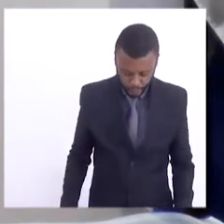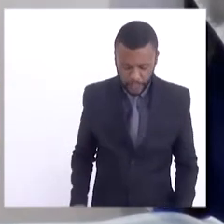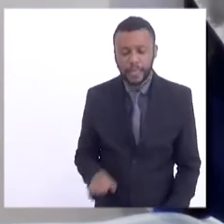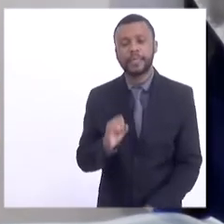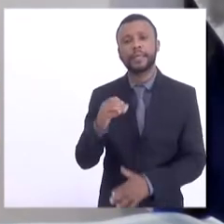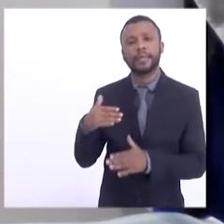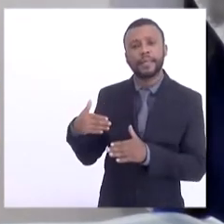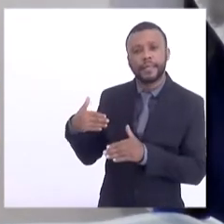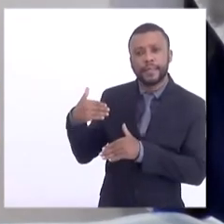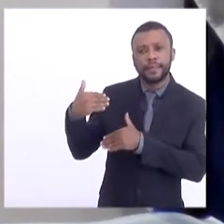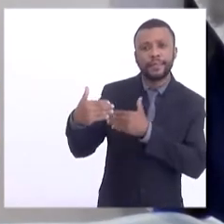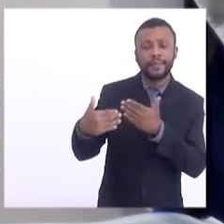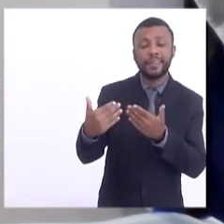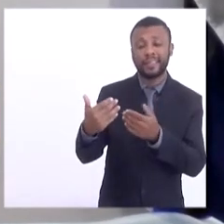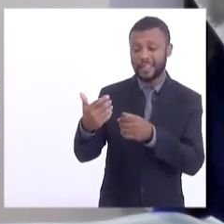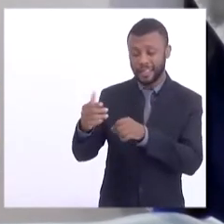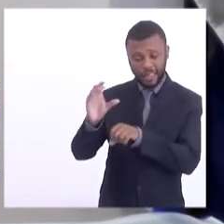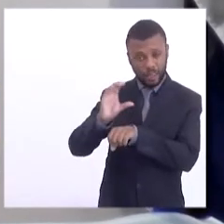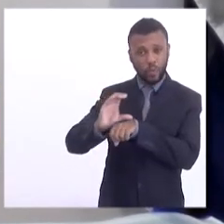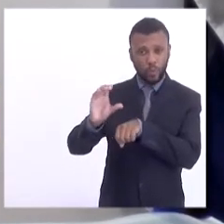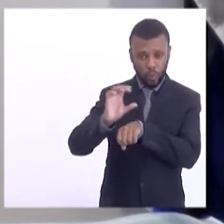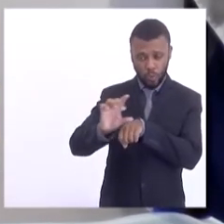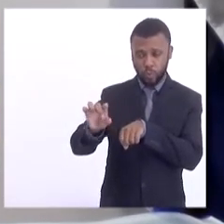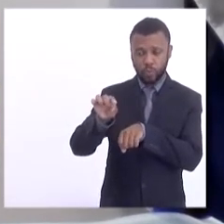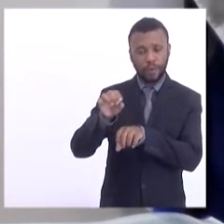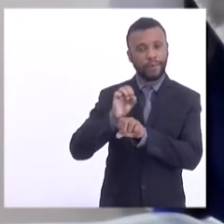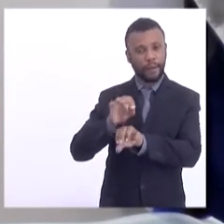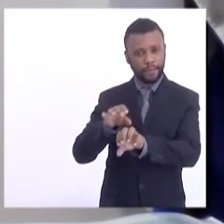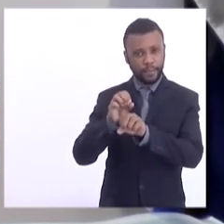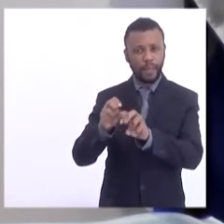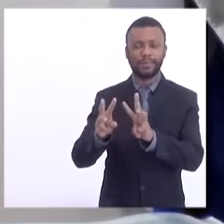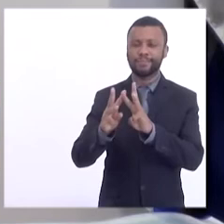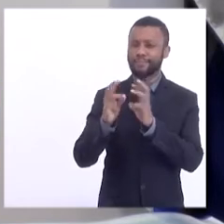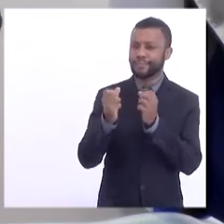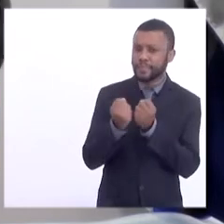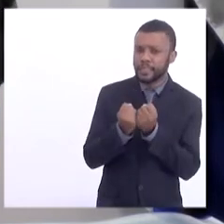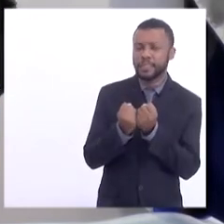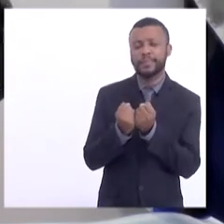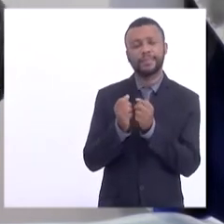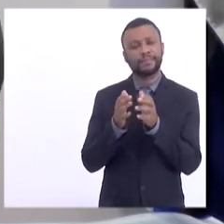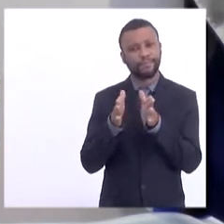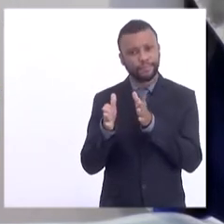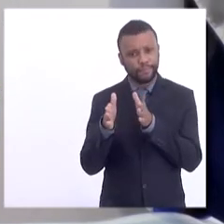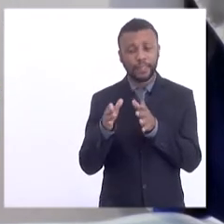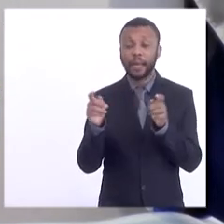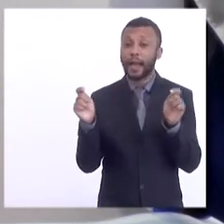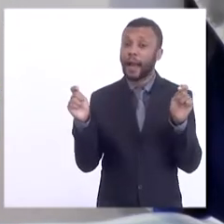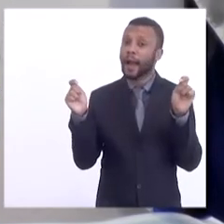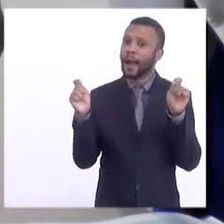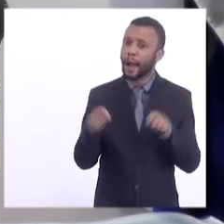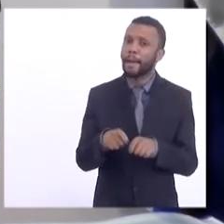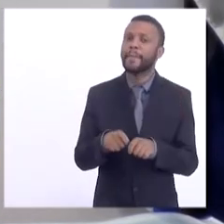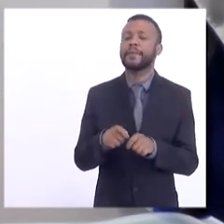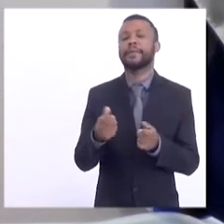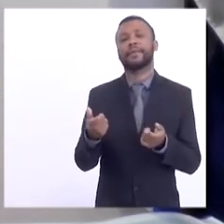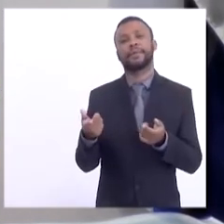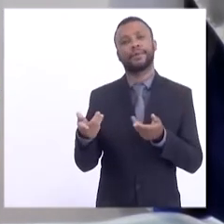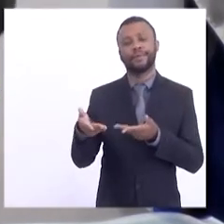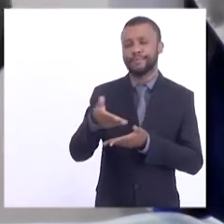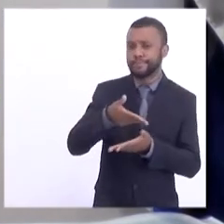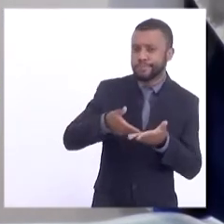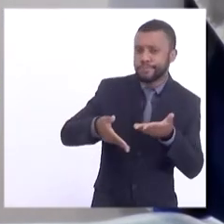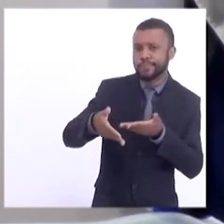curso que eu sou vai dar que eu cheguei aqui era um curso de capacitação de capacitação